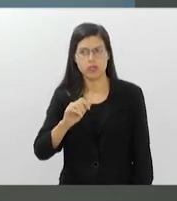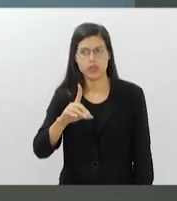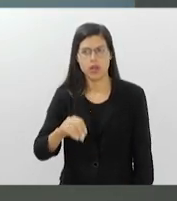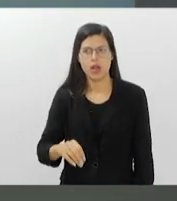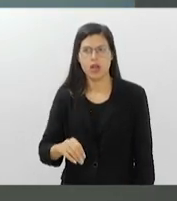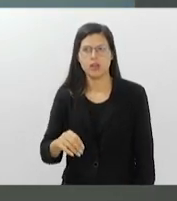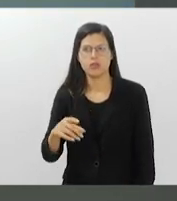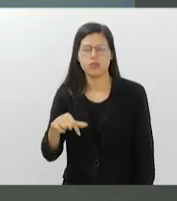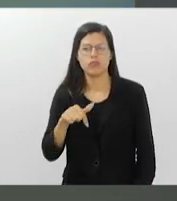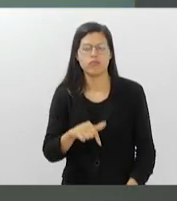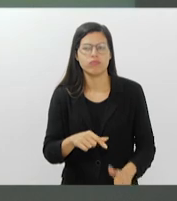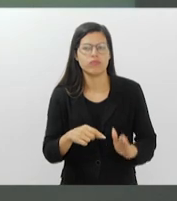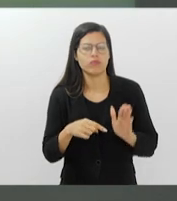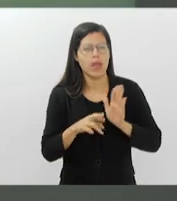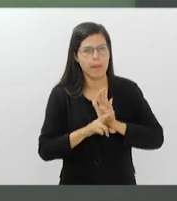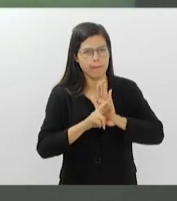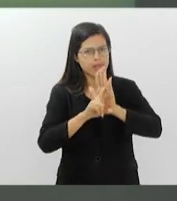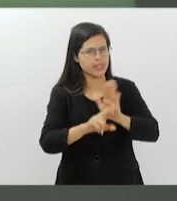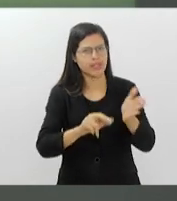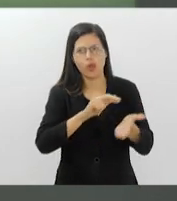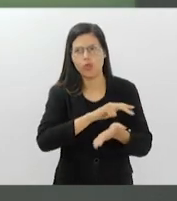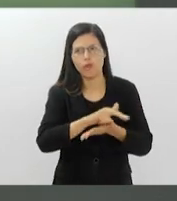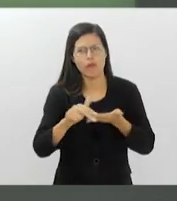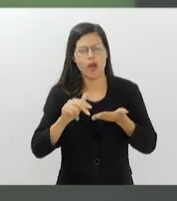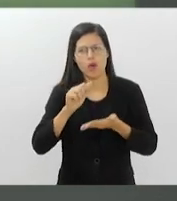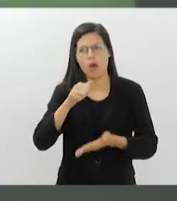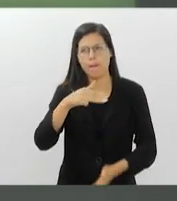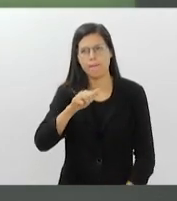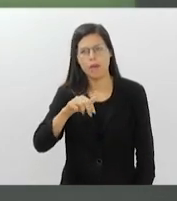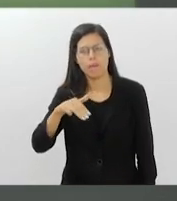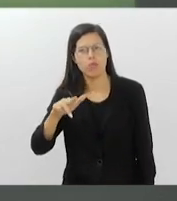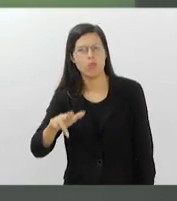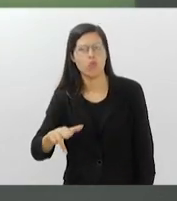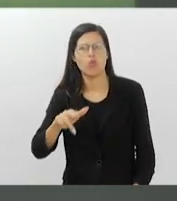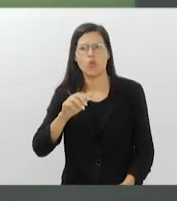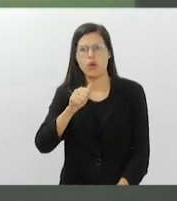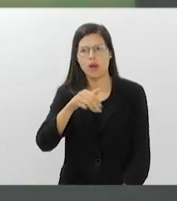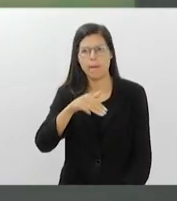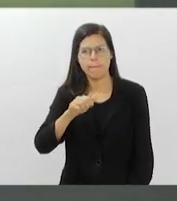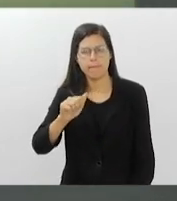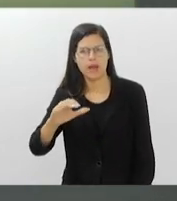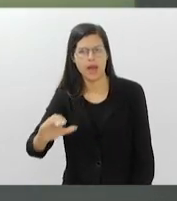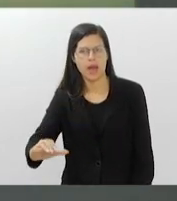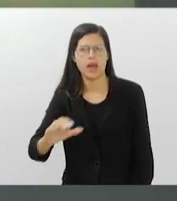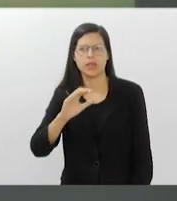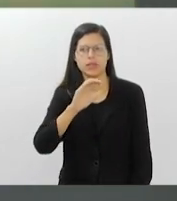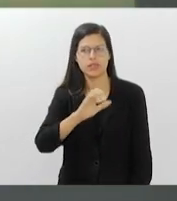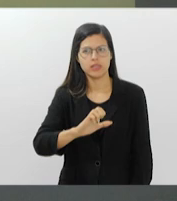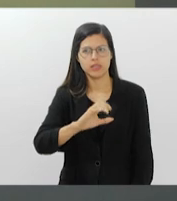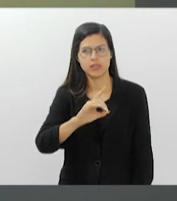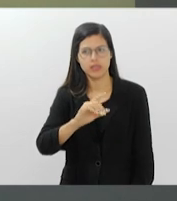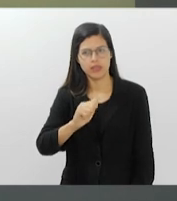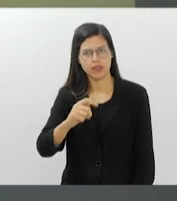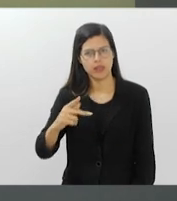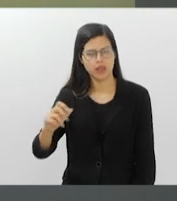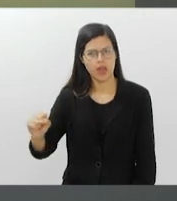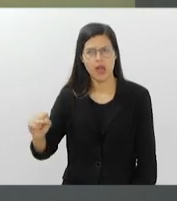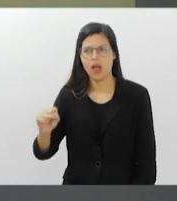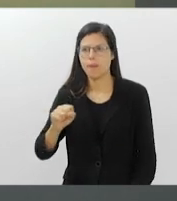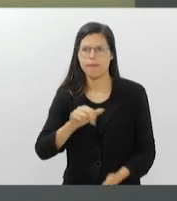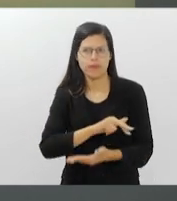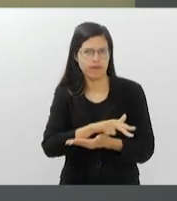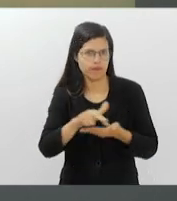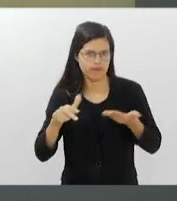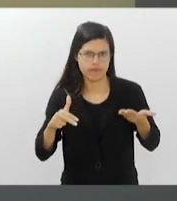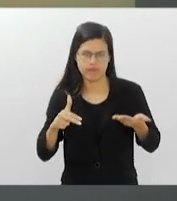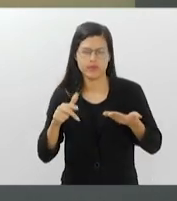o cedaps o Centro Social fusão o cedus a gerência de pomologia gerência a gerência que agora não eu vou até mudar ali